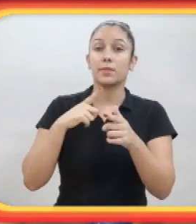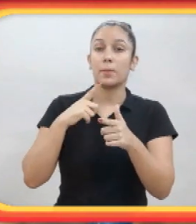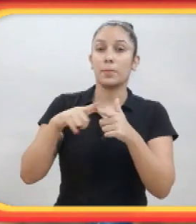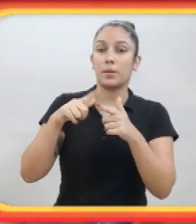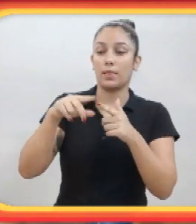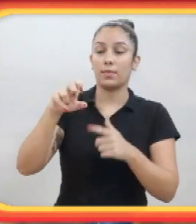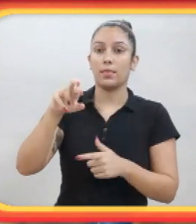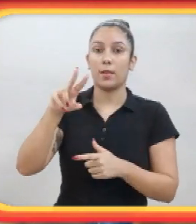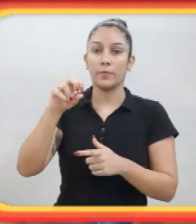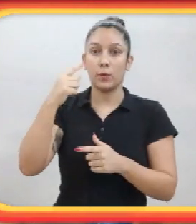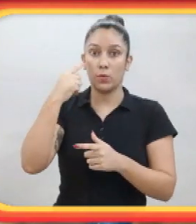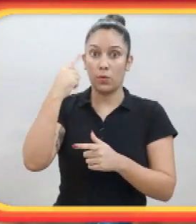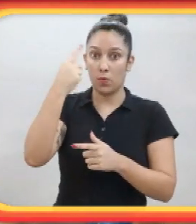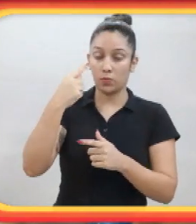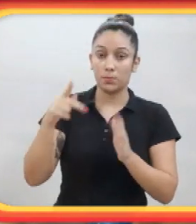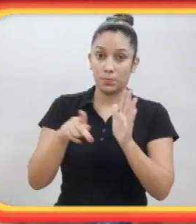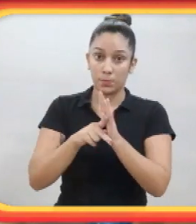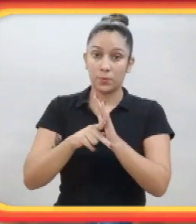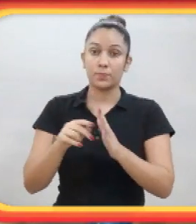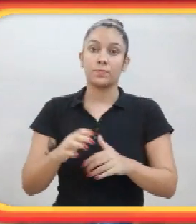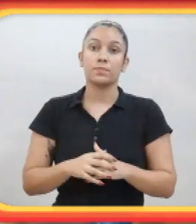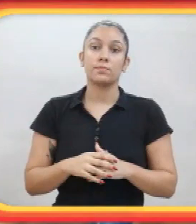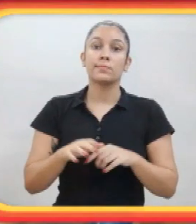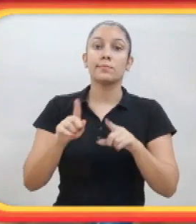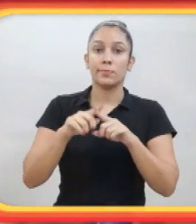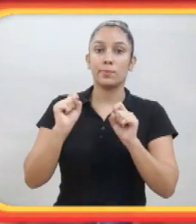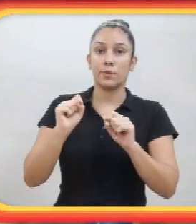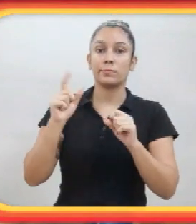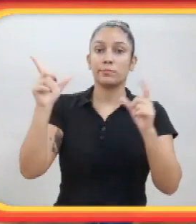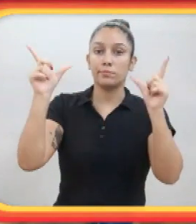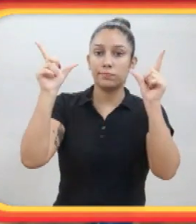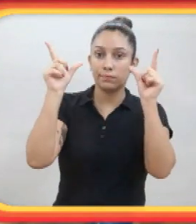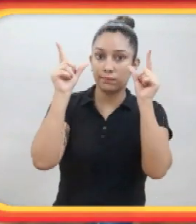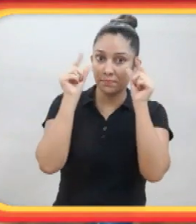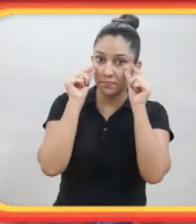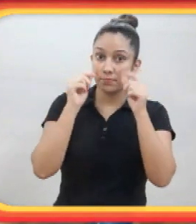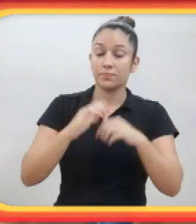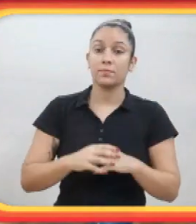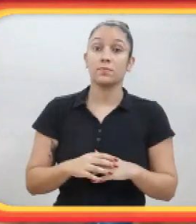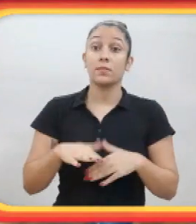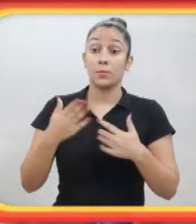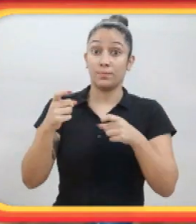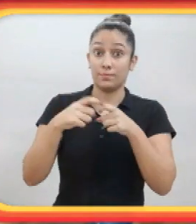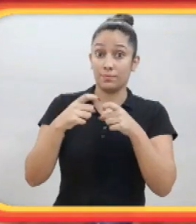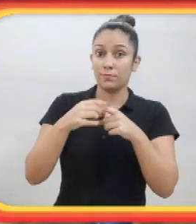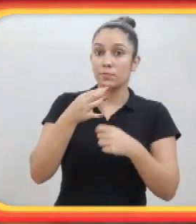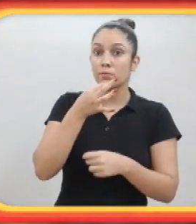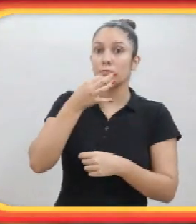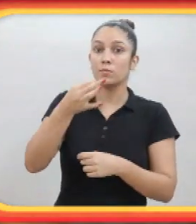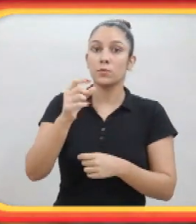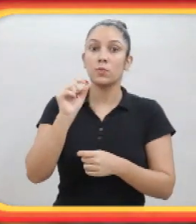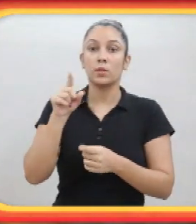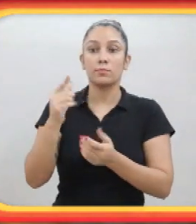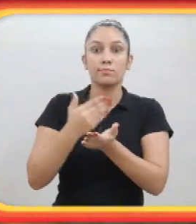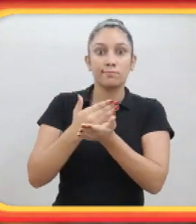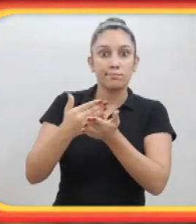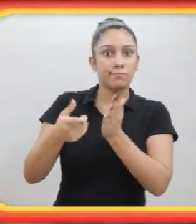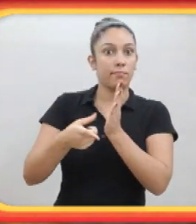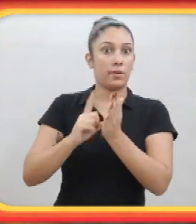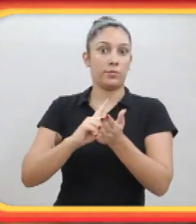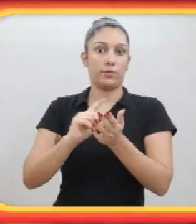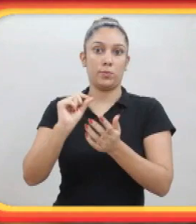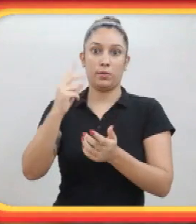atingido então a retina e o nervo óptico dela, e por conta disso ela teria uma baixa visão. E então